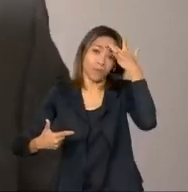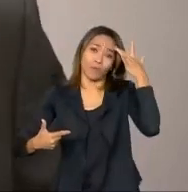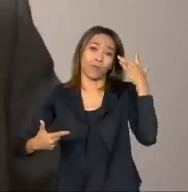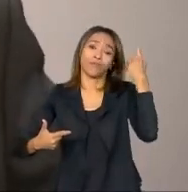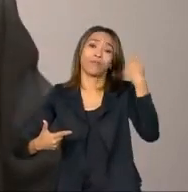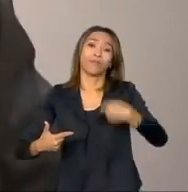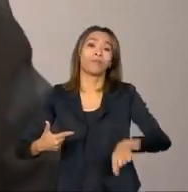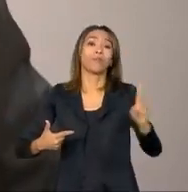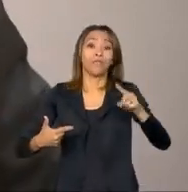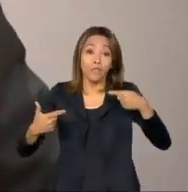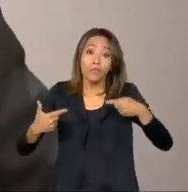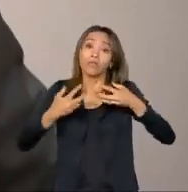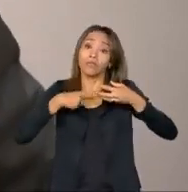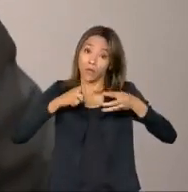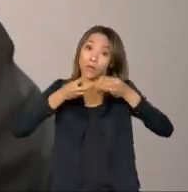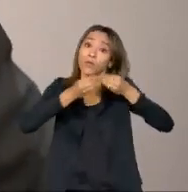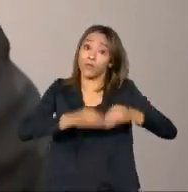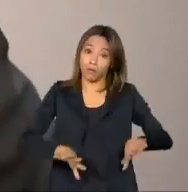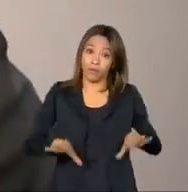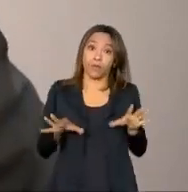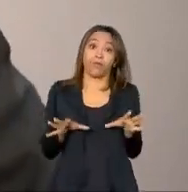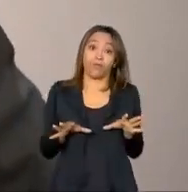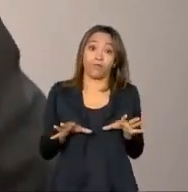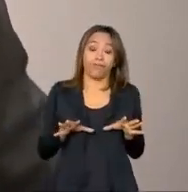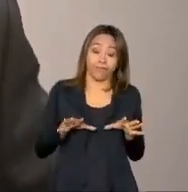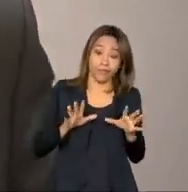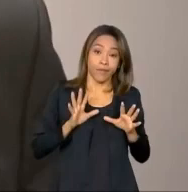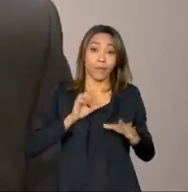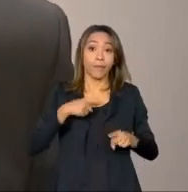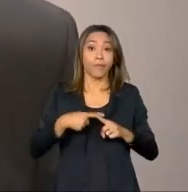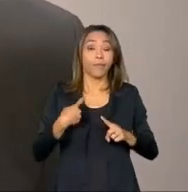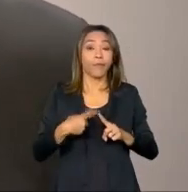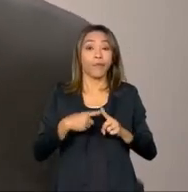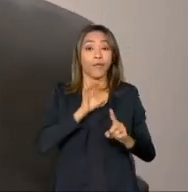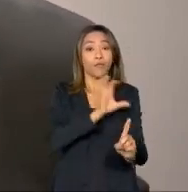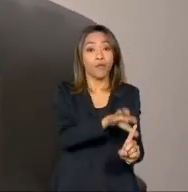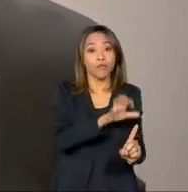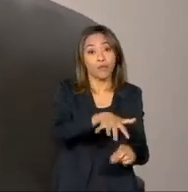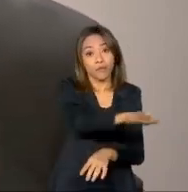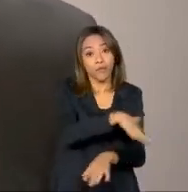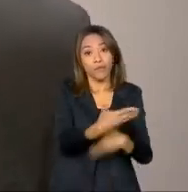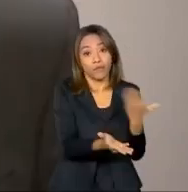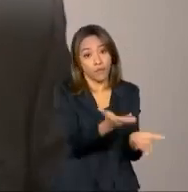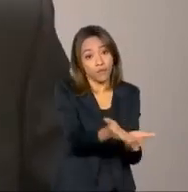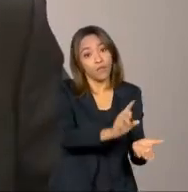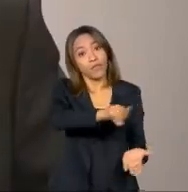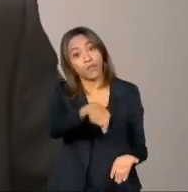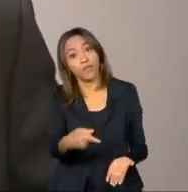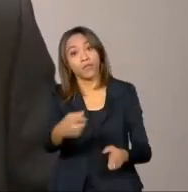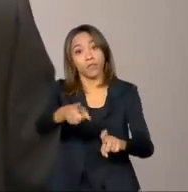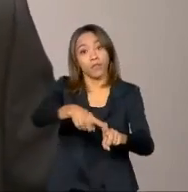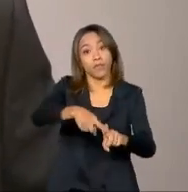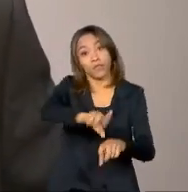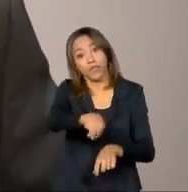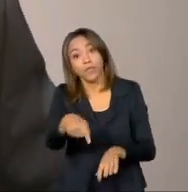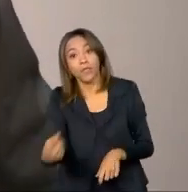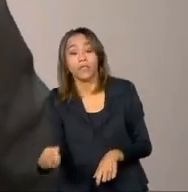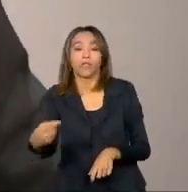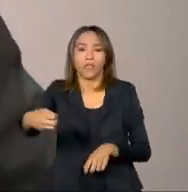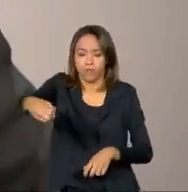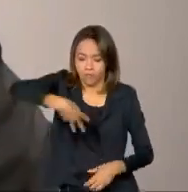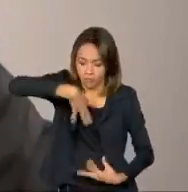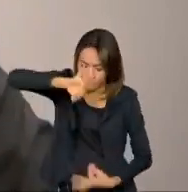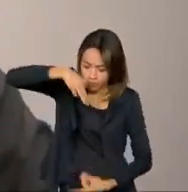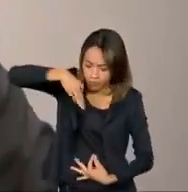menos gente, afeta todas as áreas, até serviços, medicina, radiologia, vai ser tudo